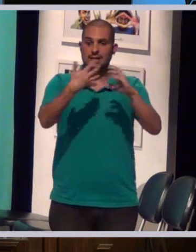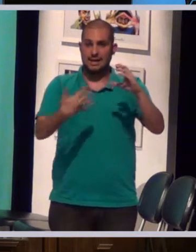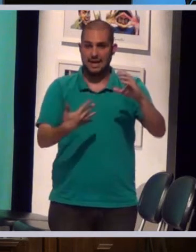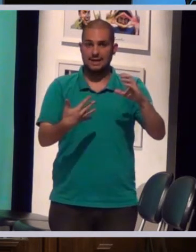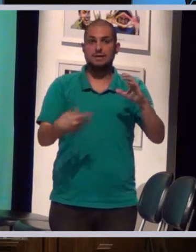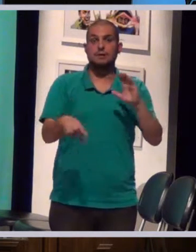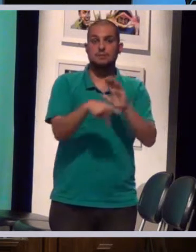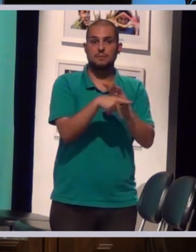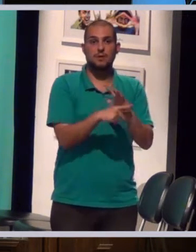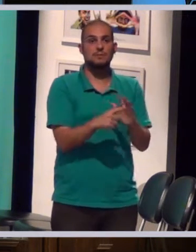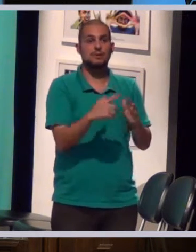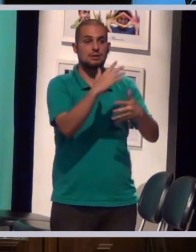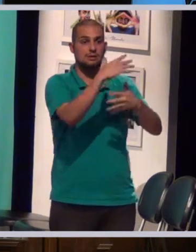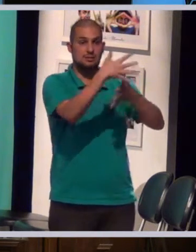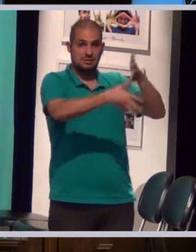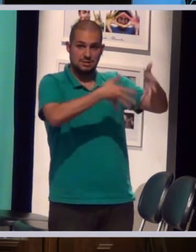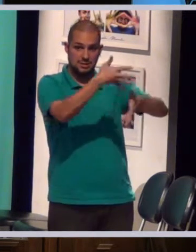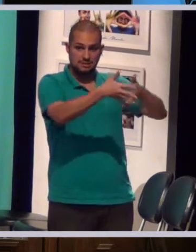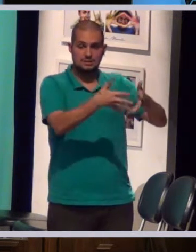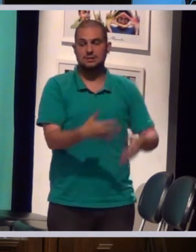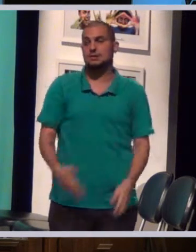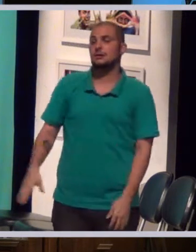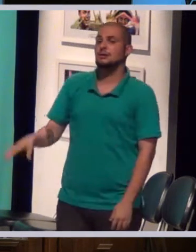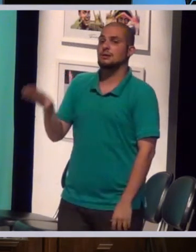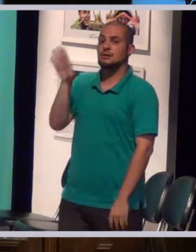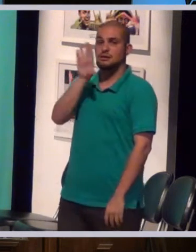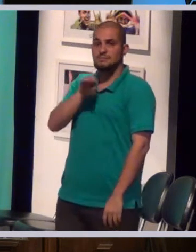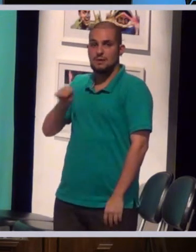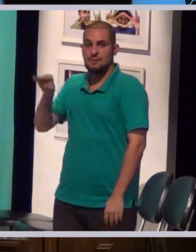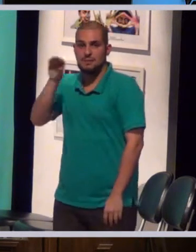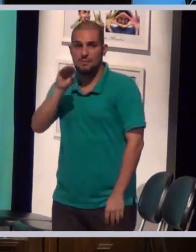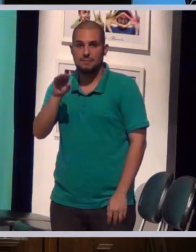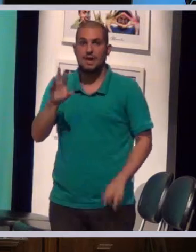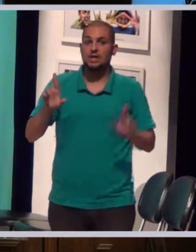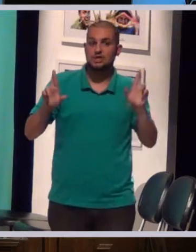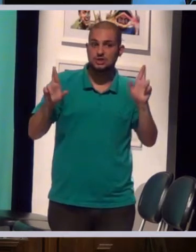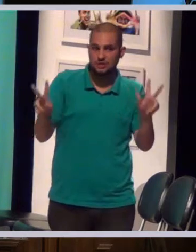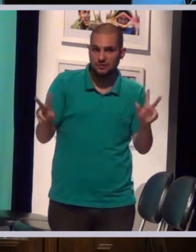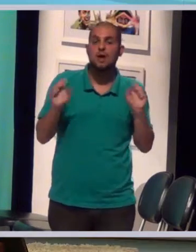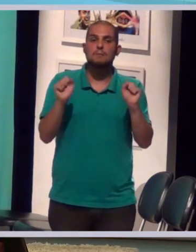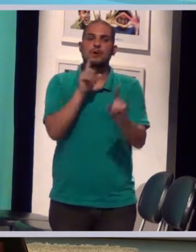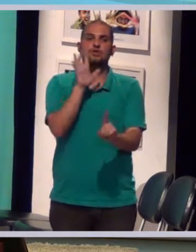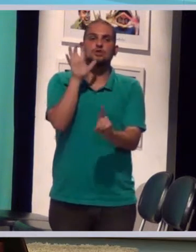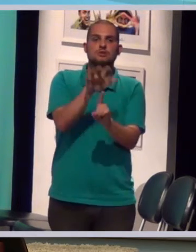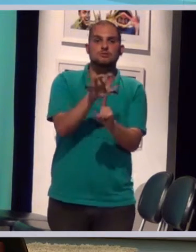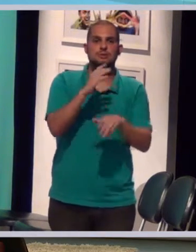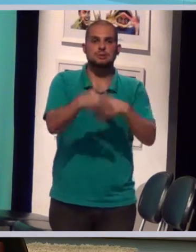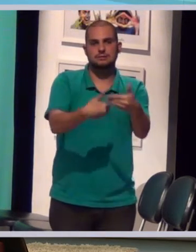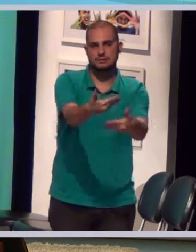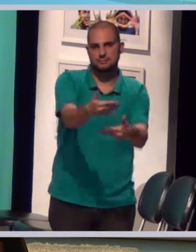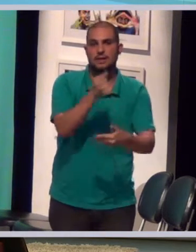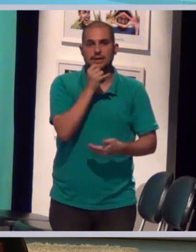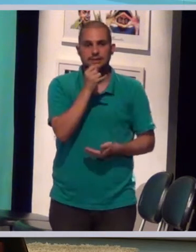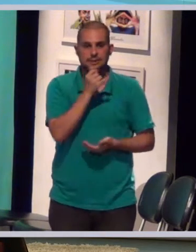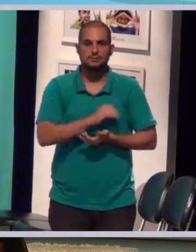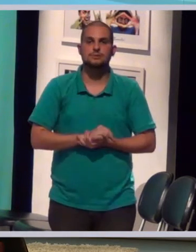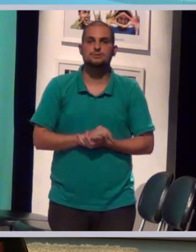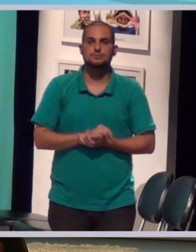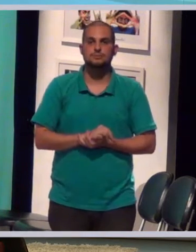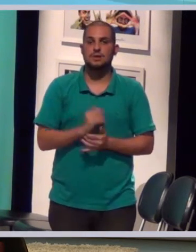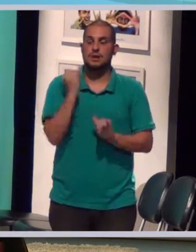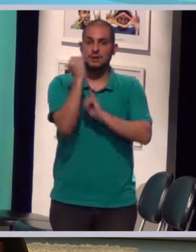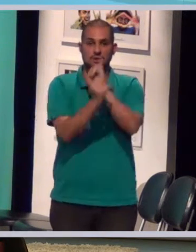língua de sinais que diferem da língua oral podem estar interferindo nesse desempenho. Por exemplo, as